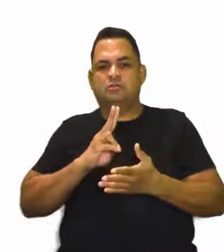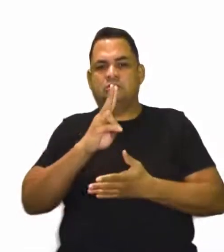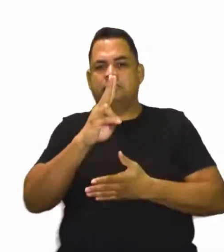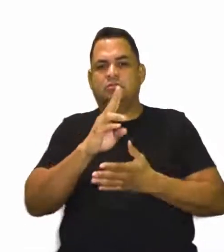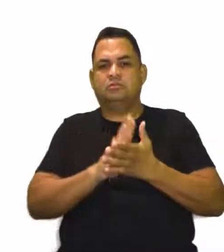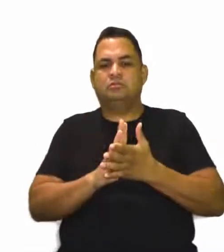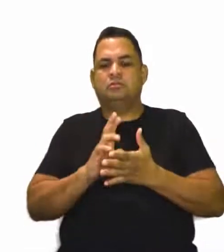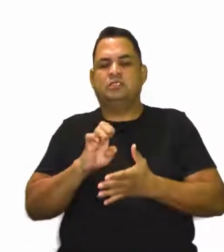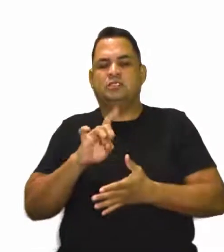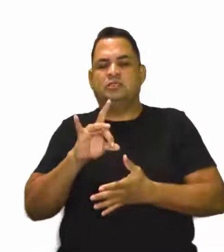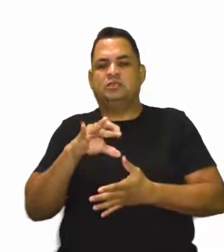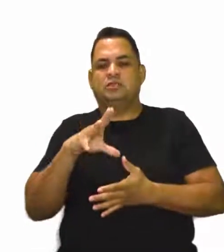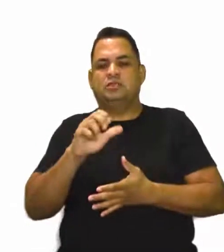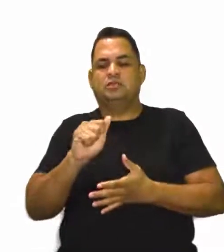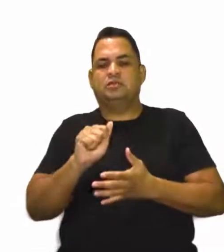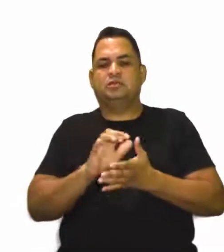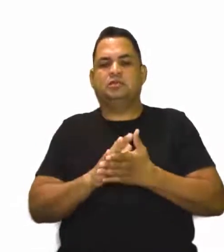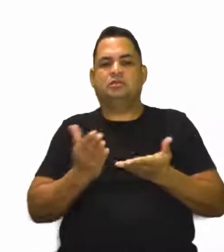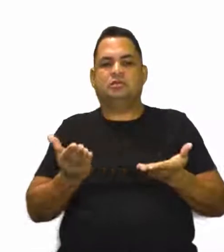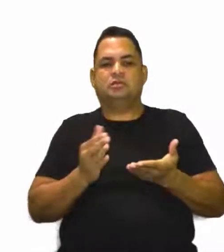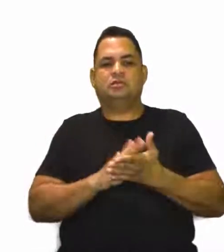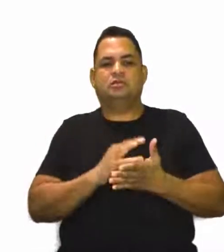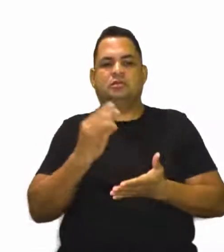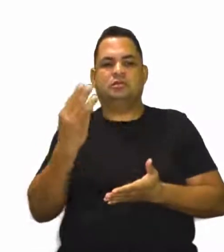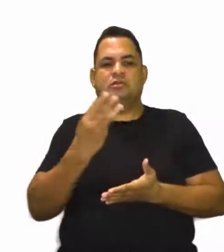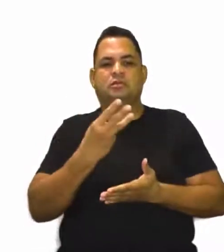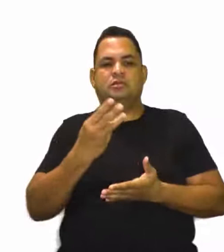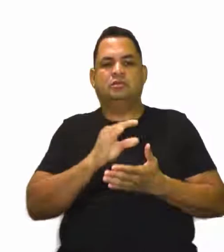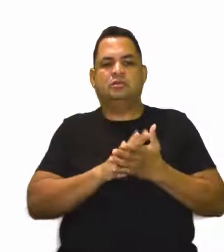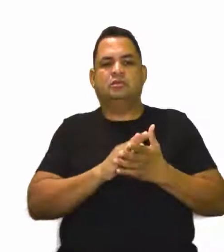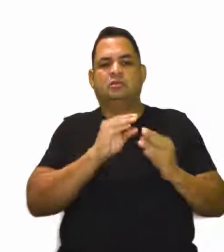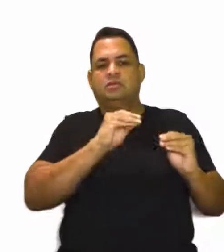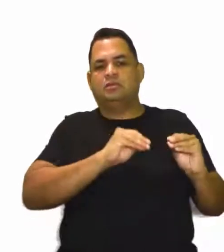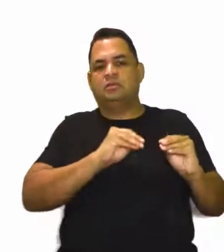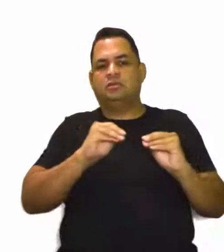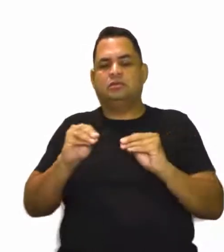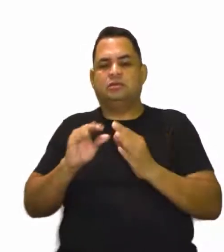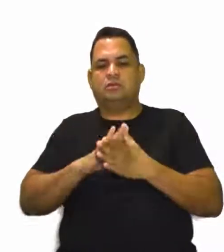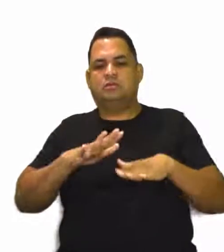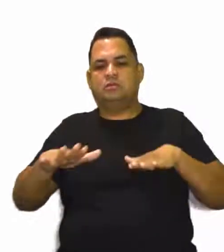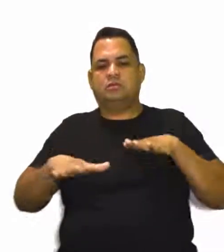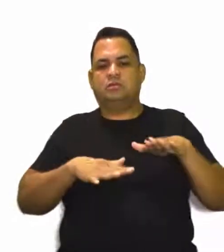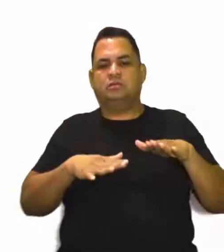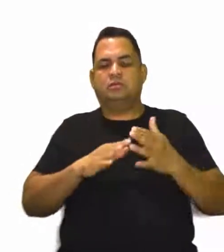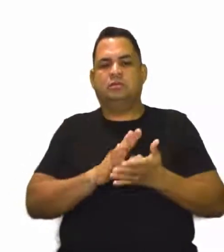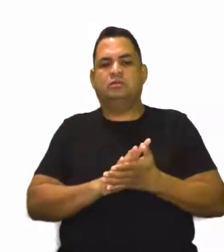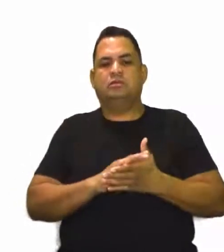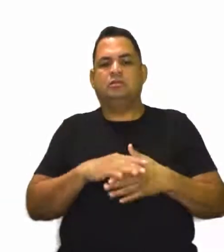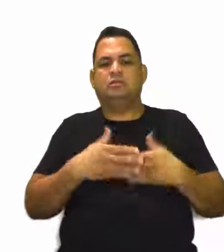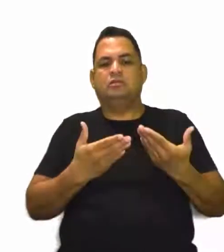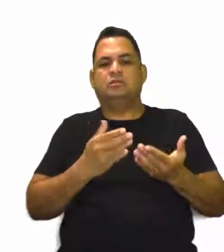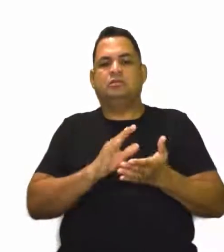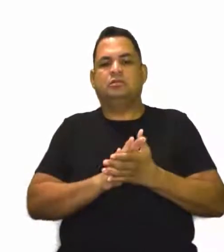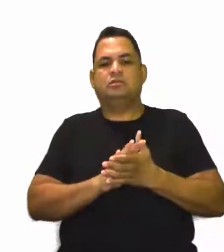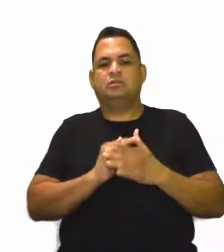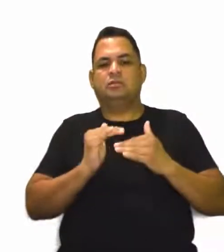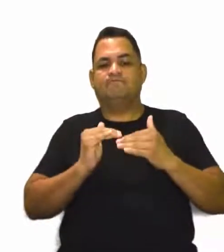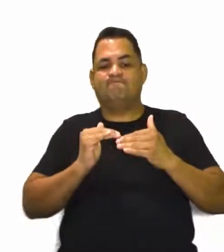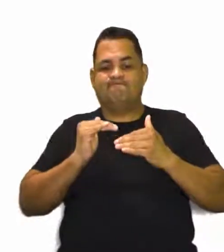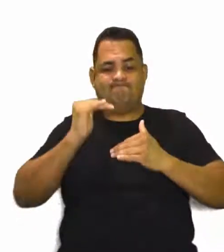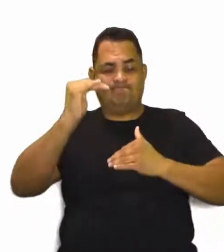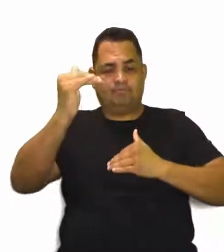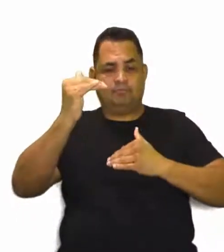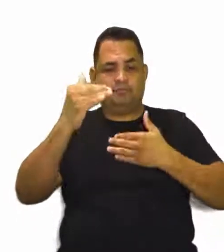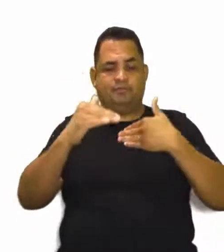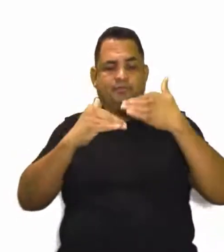de força e resistência. E a terceira etapa, que é a transferência de movimento, que é uma fase mais